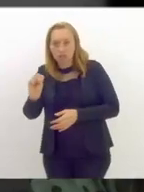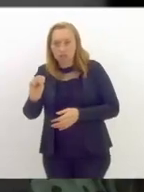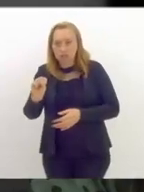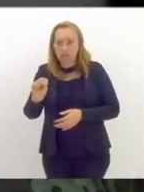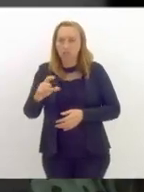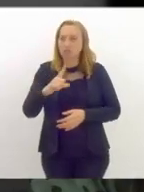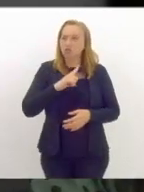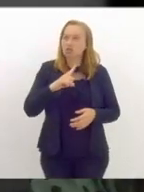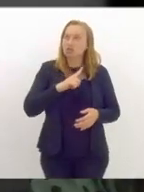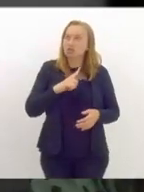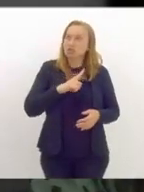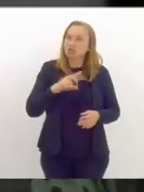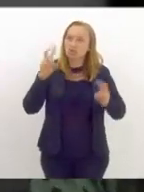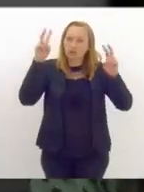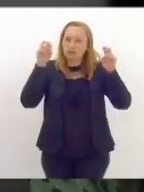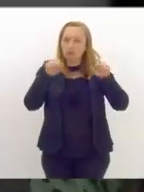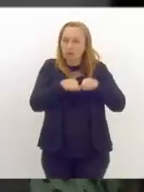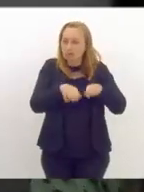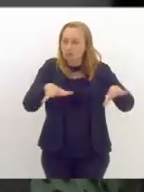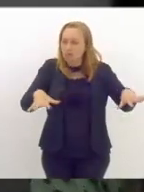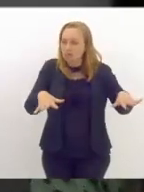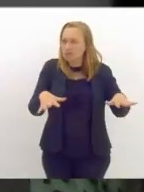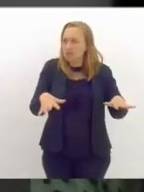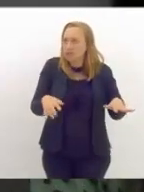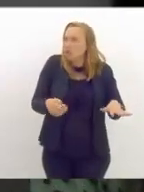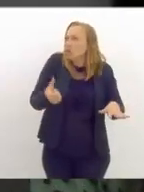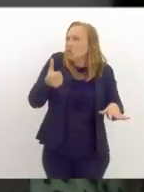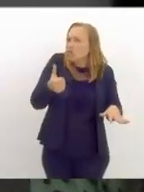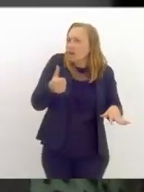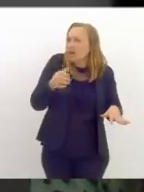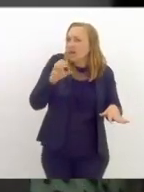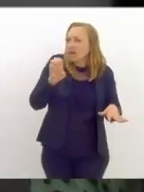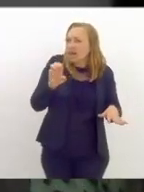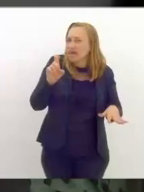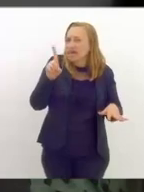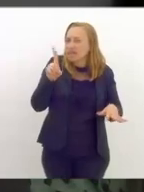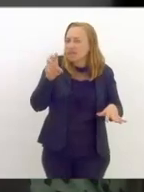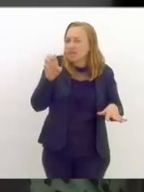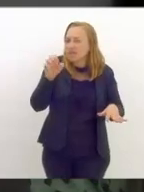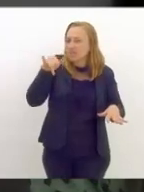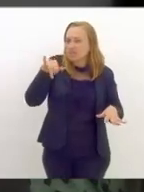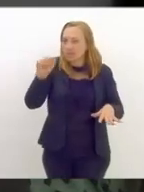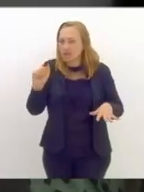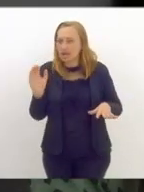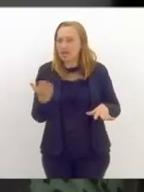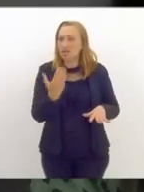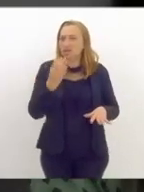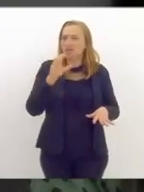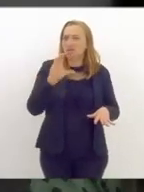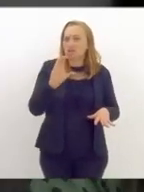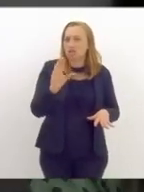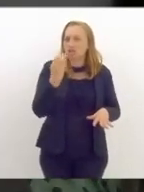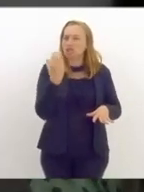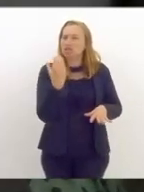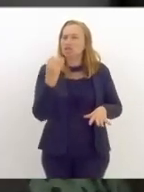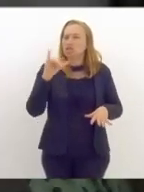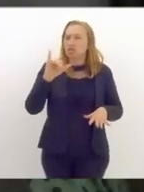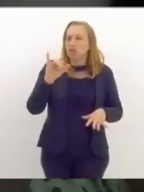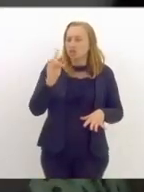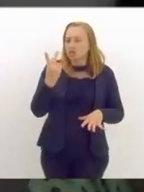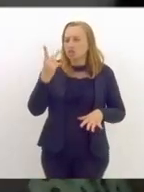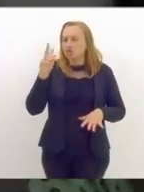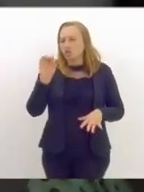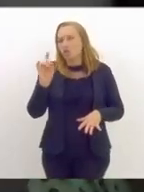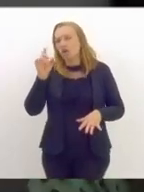a questão da pandemia, quase da endemia do chikungunya e também da Zika. E